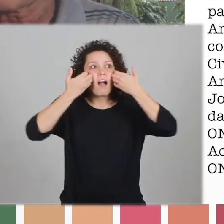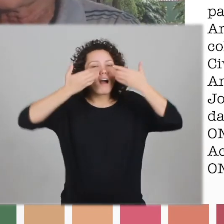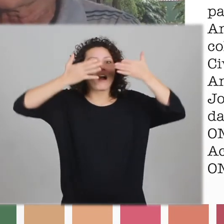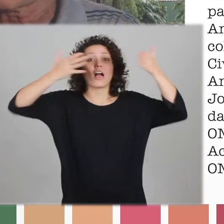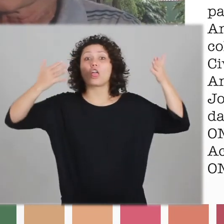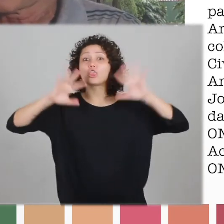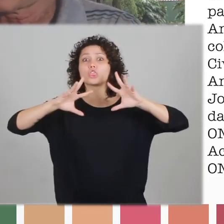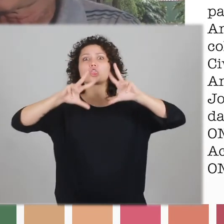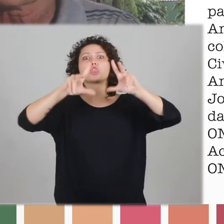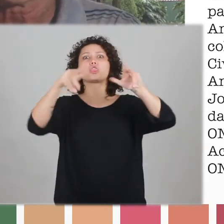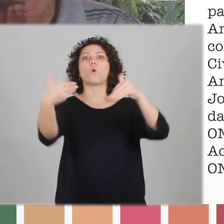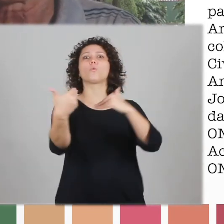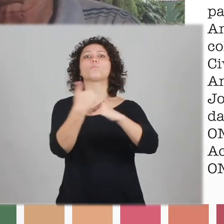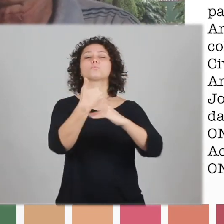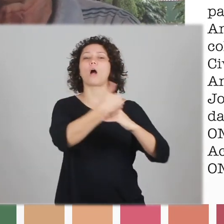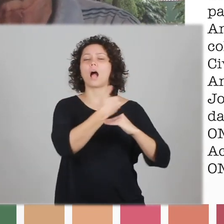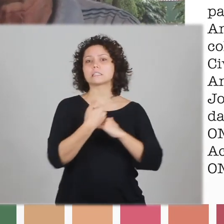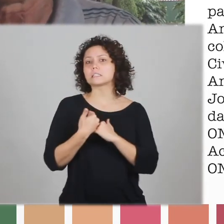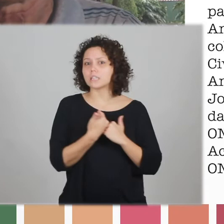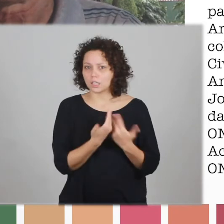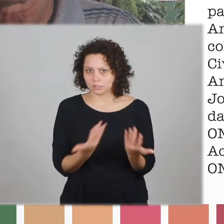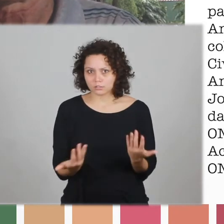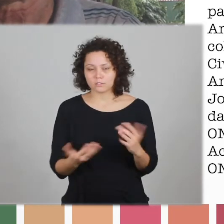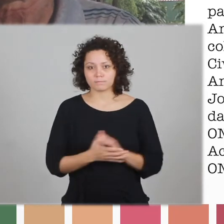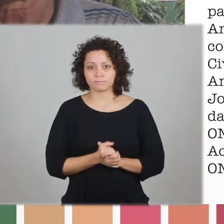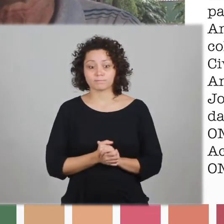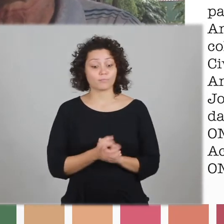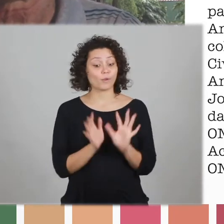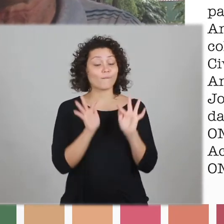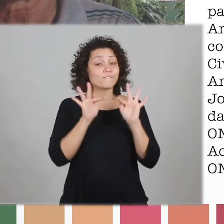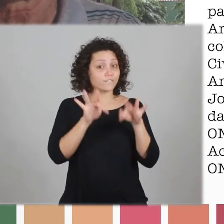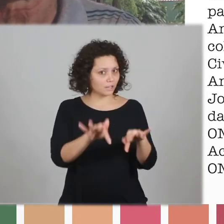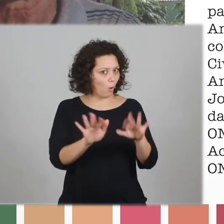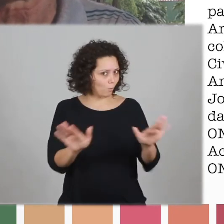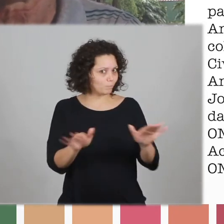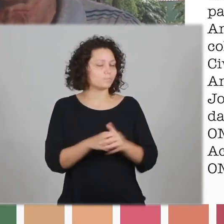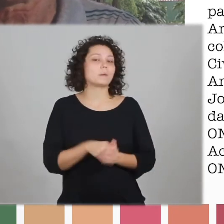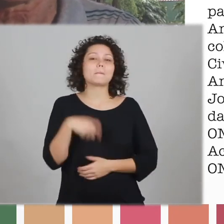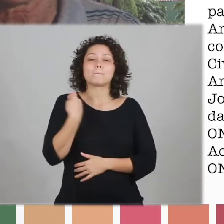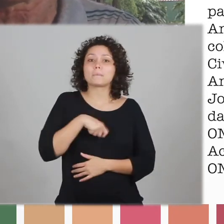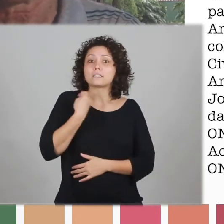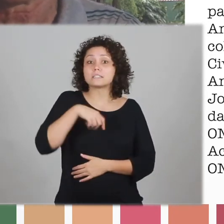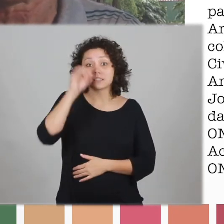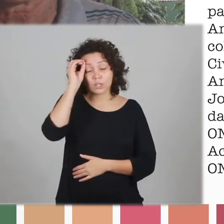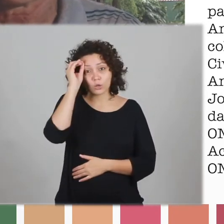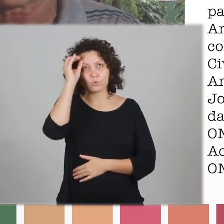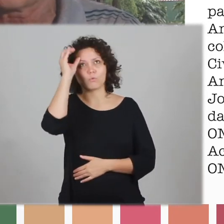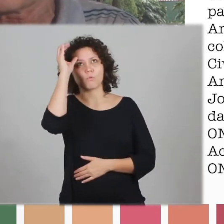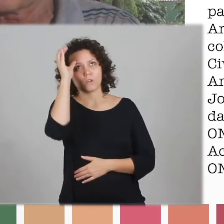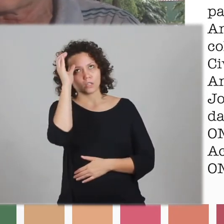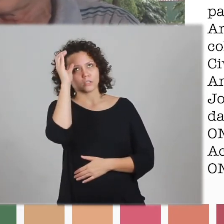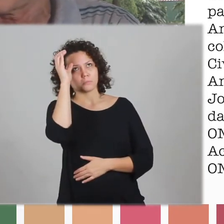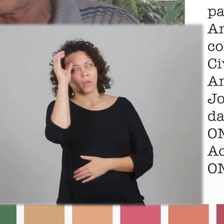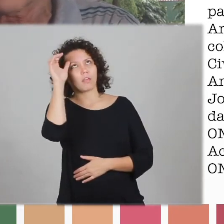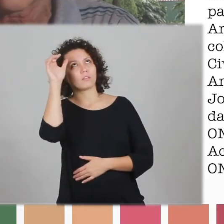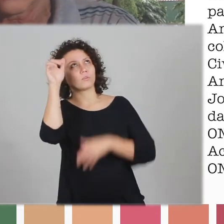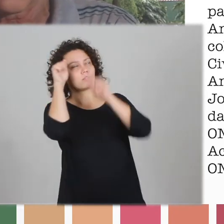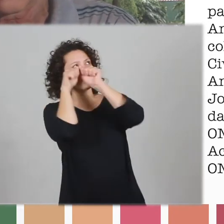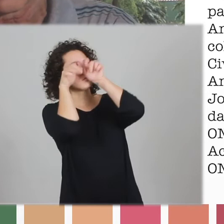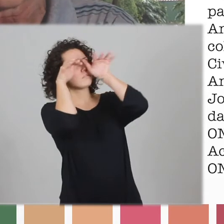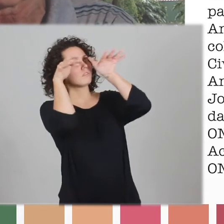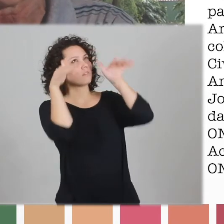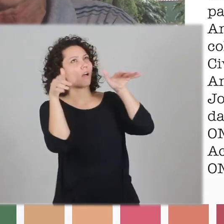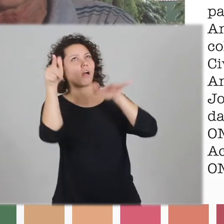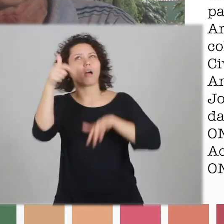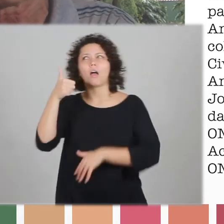ir terminando, nós precisamos que esse conhecimento nos ajude a avaliar se nós estamos caminhando na